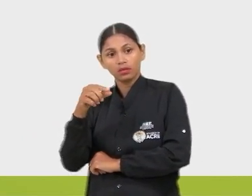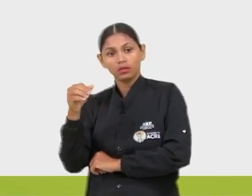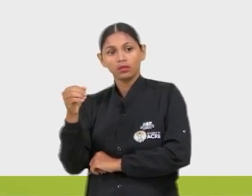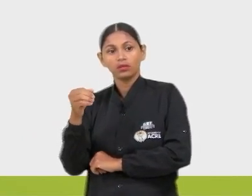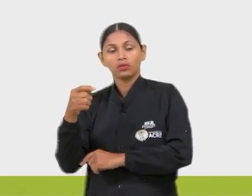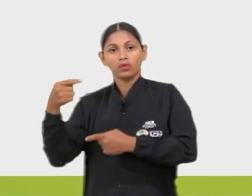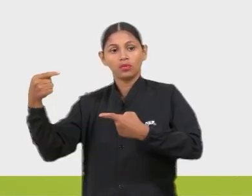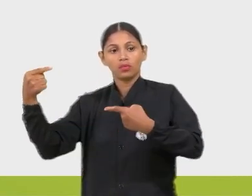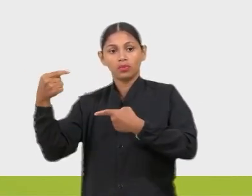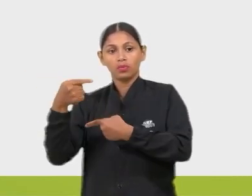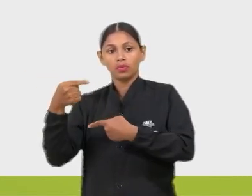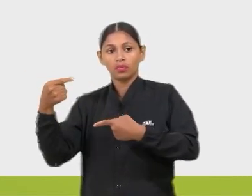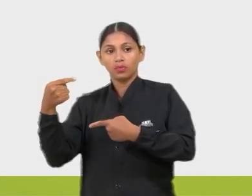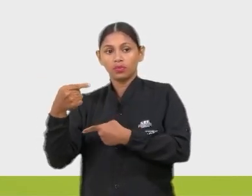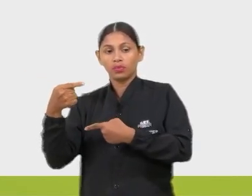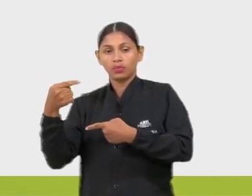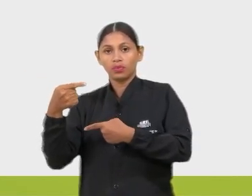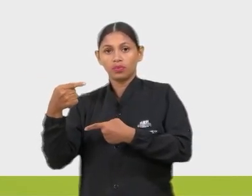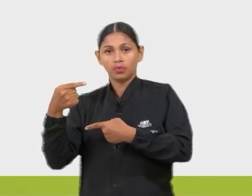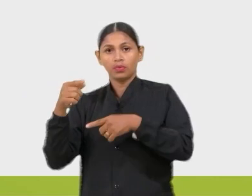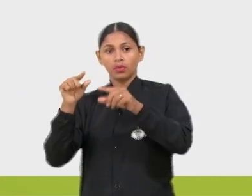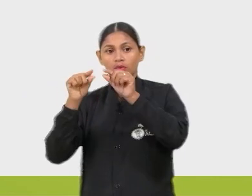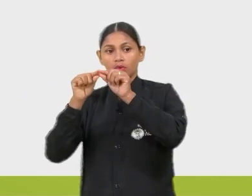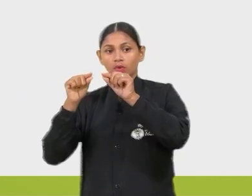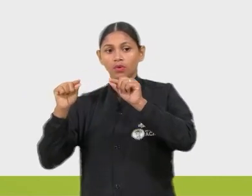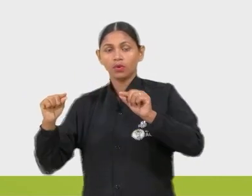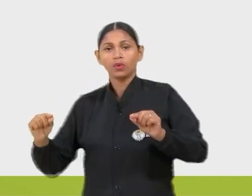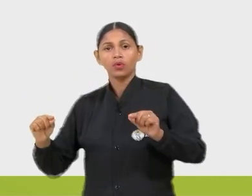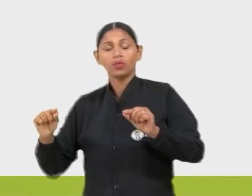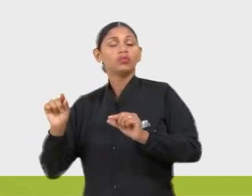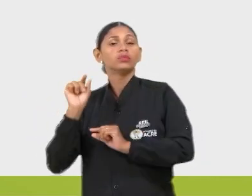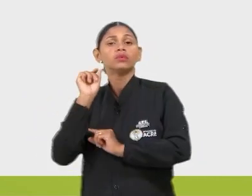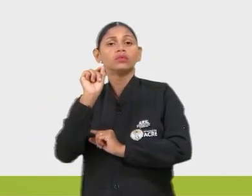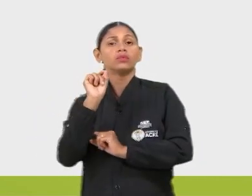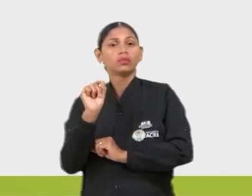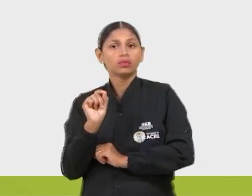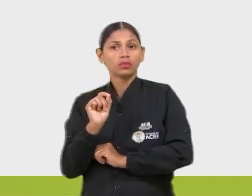assim um trapézio? O trapézio ele vai ter o quê? Ele vai ter